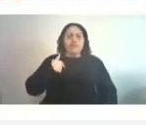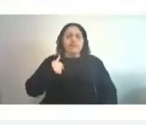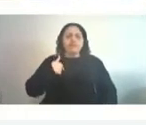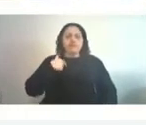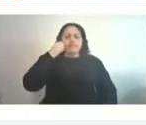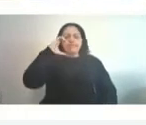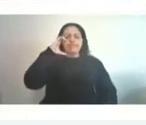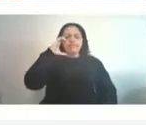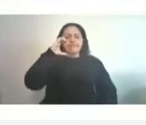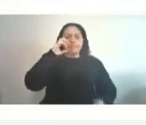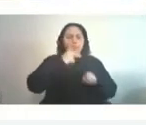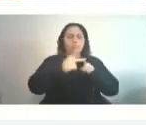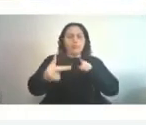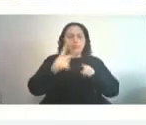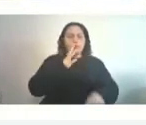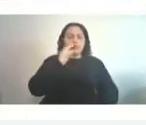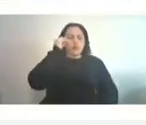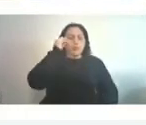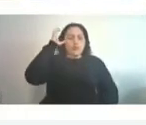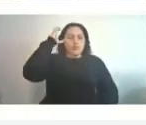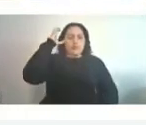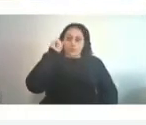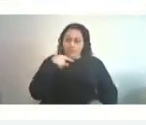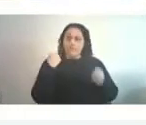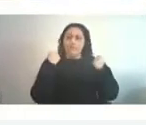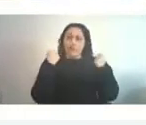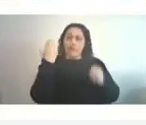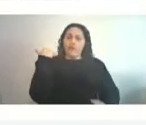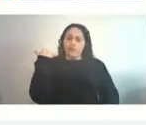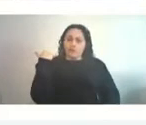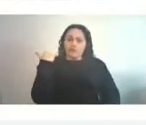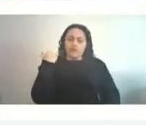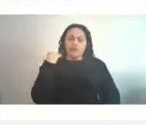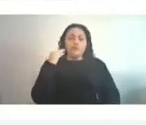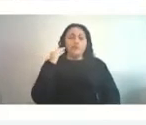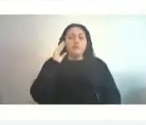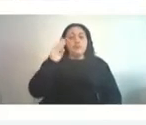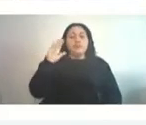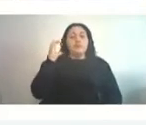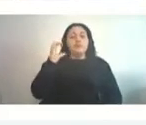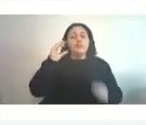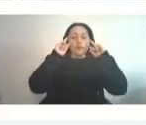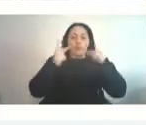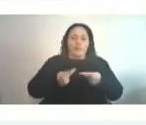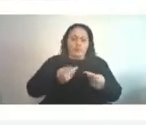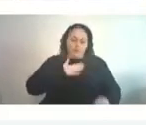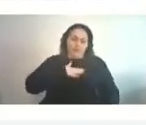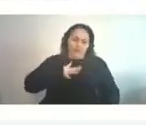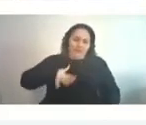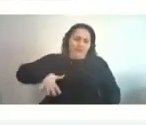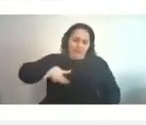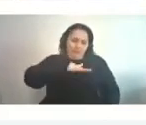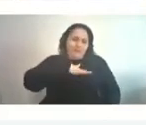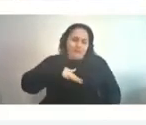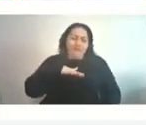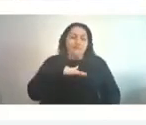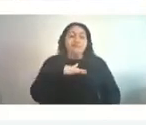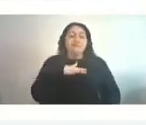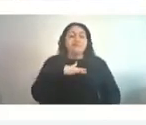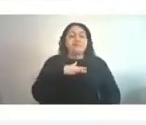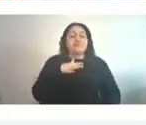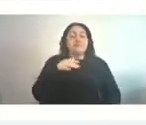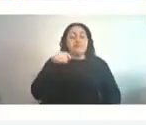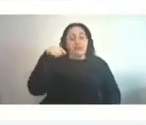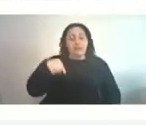né, que era muito forte, inclusive no caso das ciências humanas, que é a minha área, né, as ciências